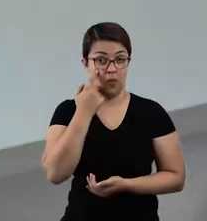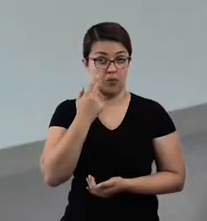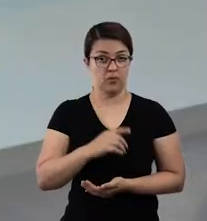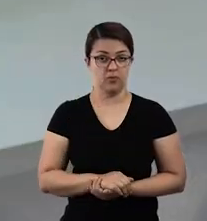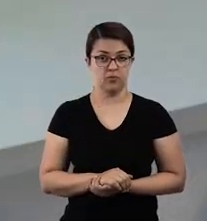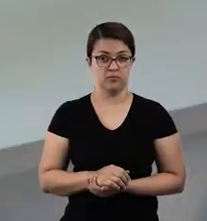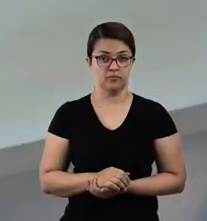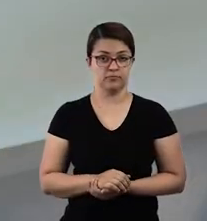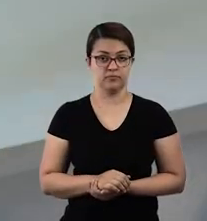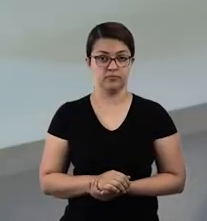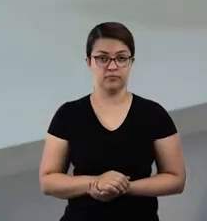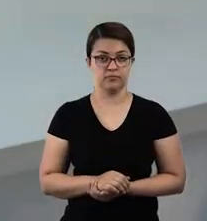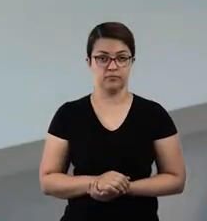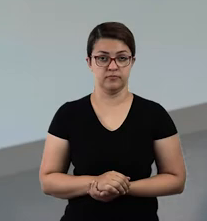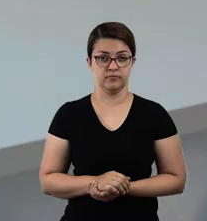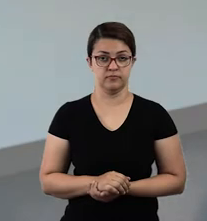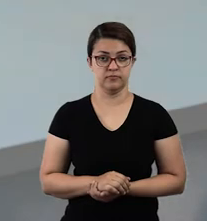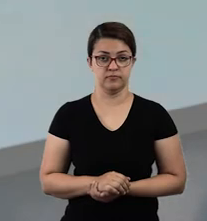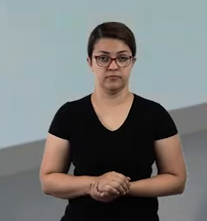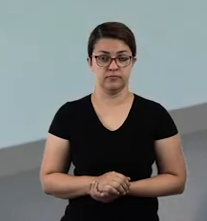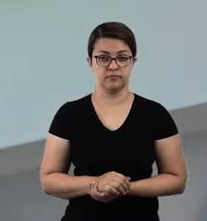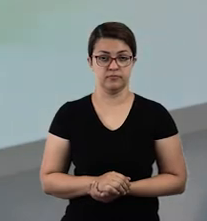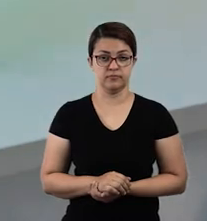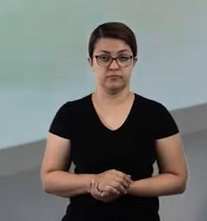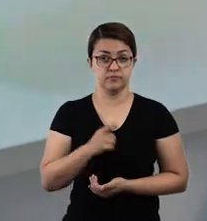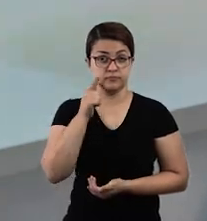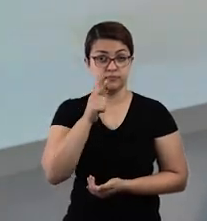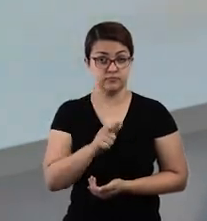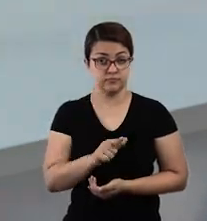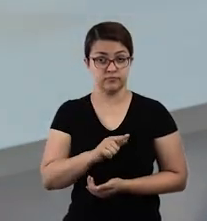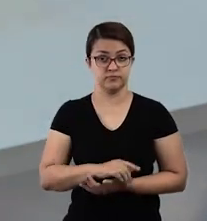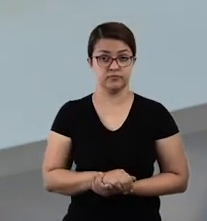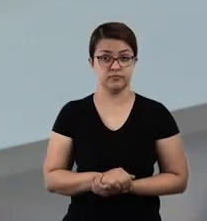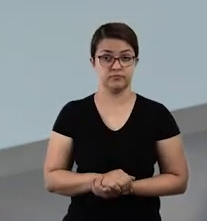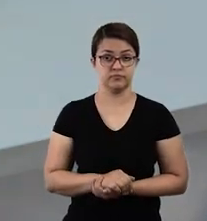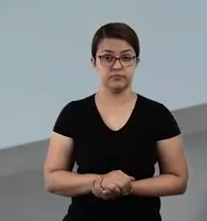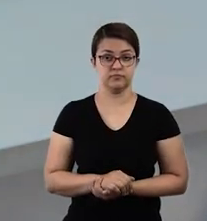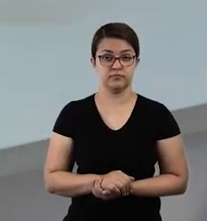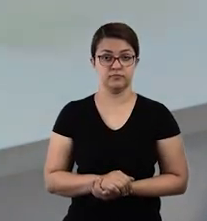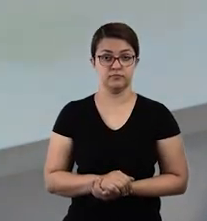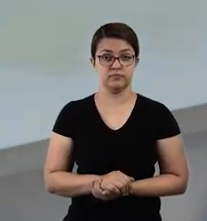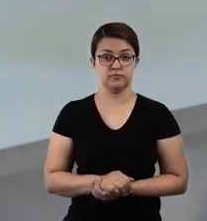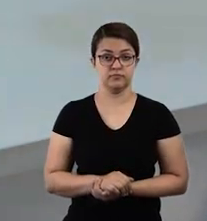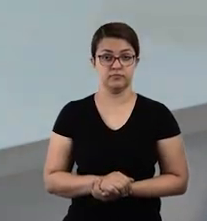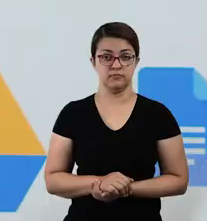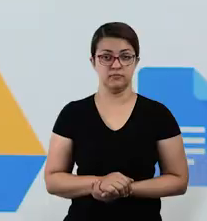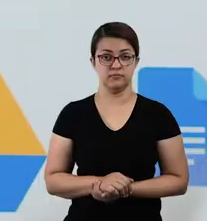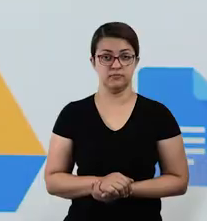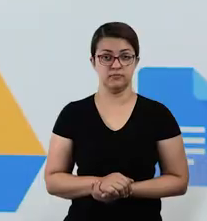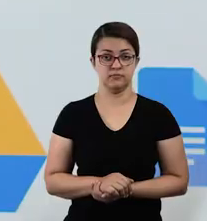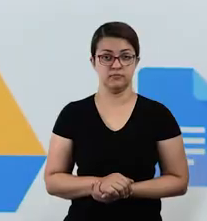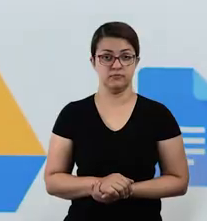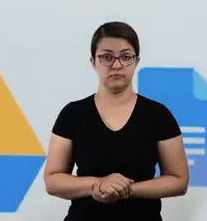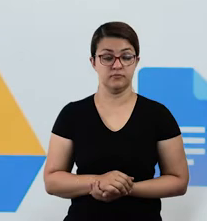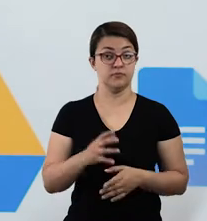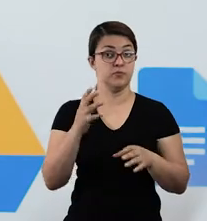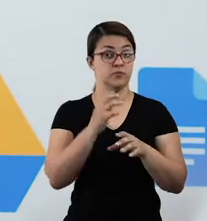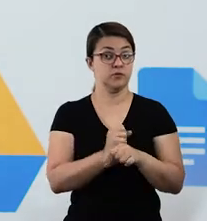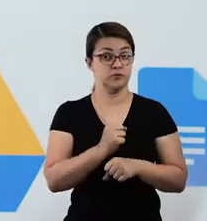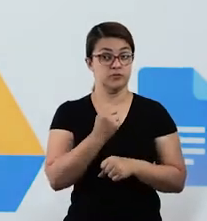ó. Vou de novo. Derrubei aqui as garrafinhas. Ó.